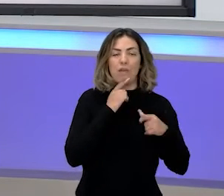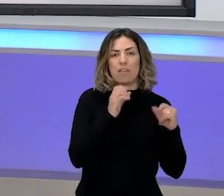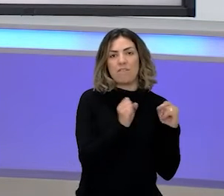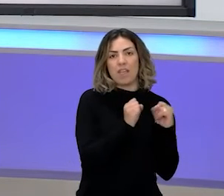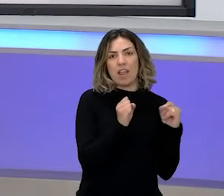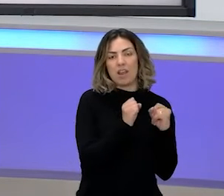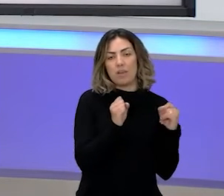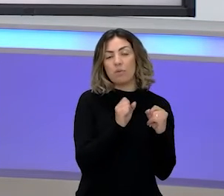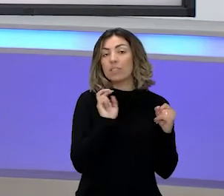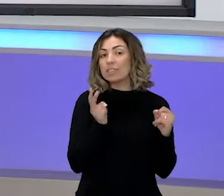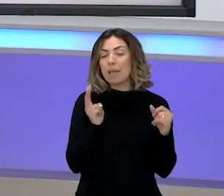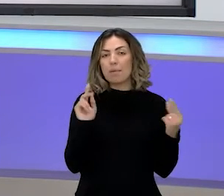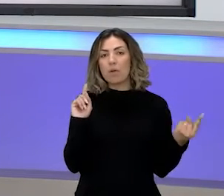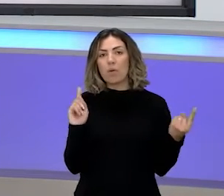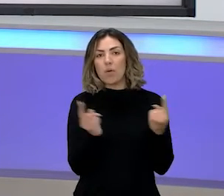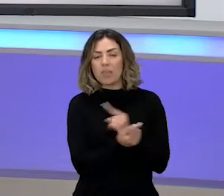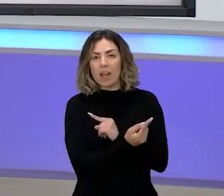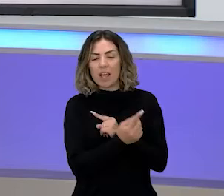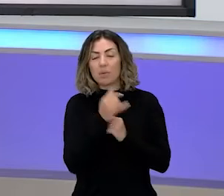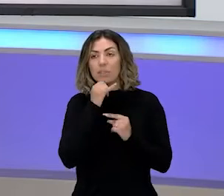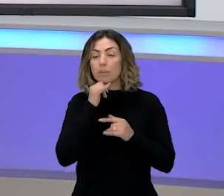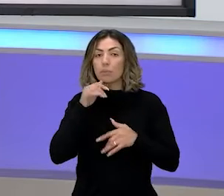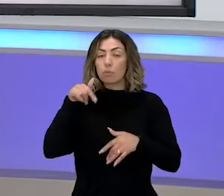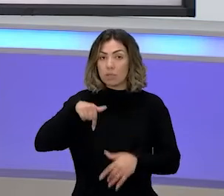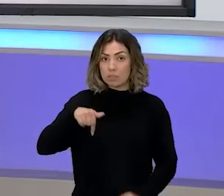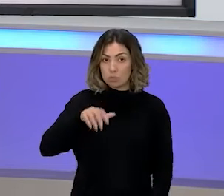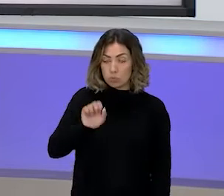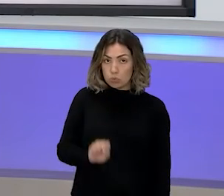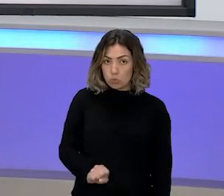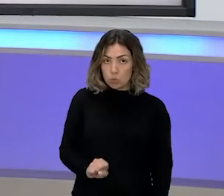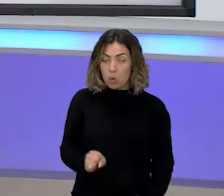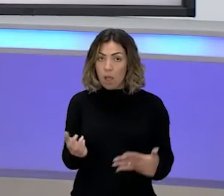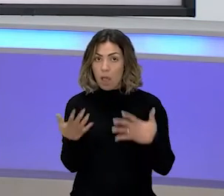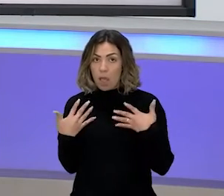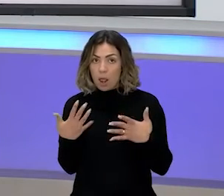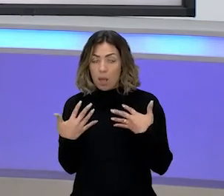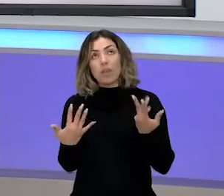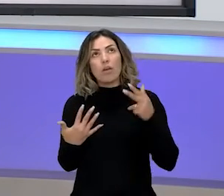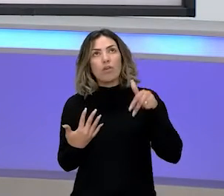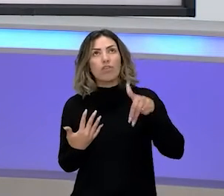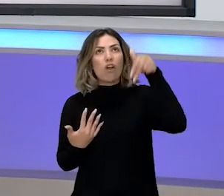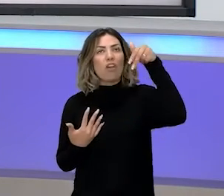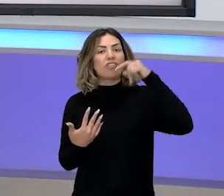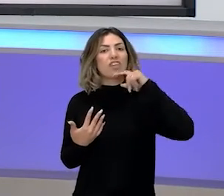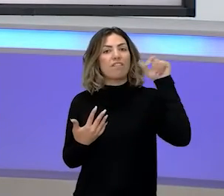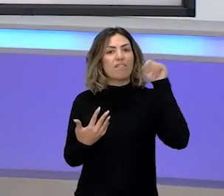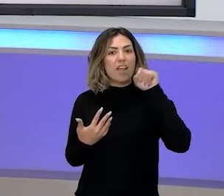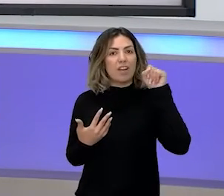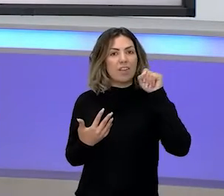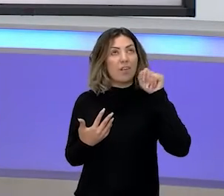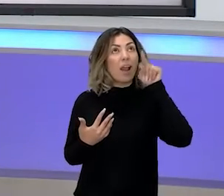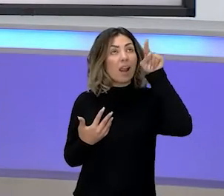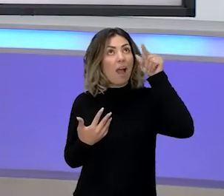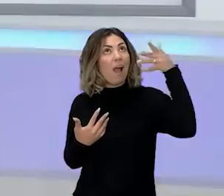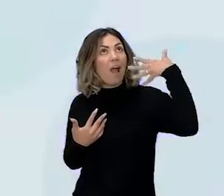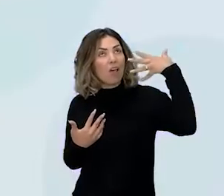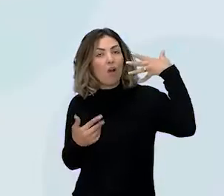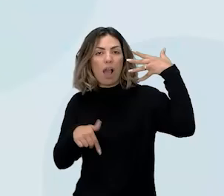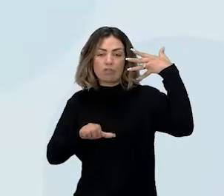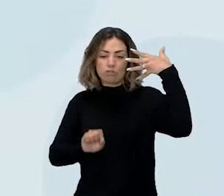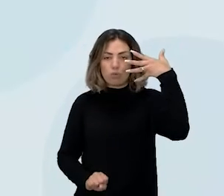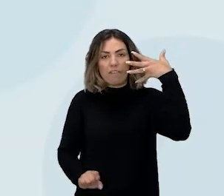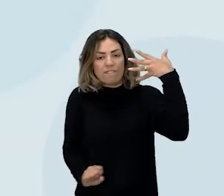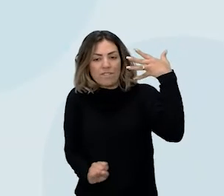sempre o contrário, né? Quando é verão aqui no sul, lá no norte é inverno, tá certo? Vamos pensar assim.